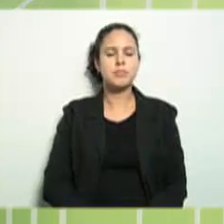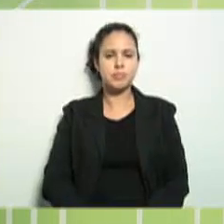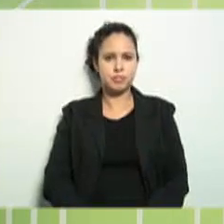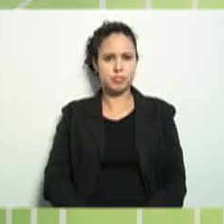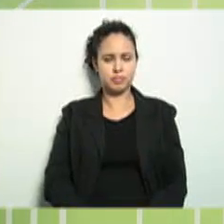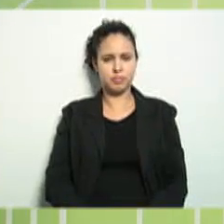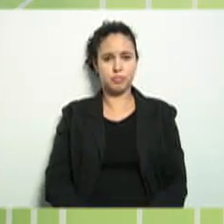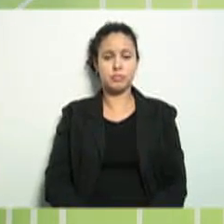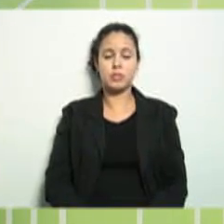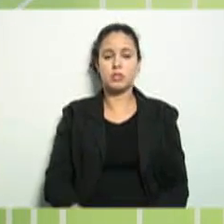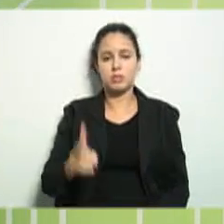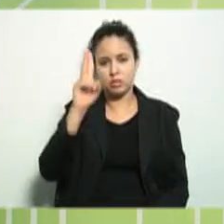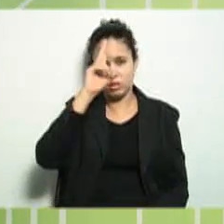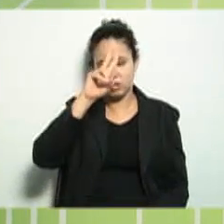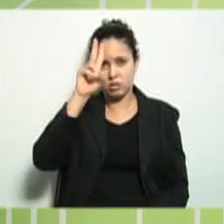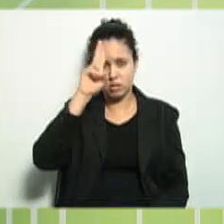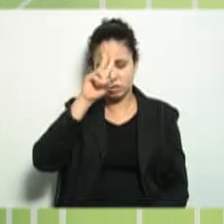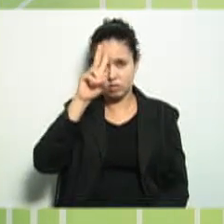Pessoal, lembre-se sempre,